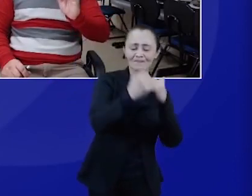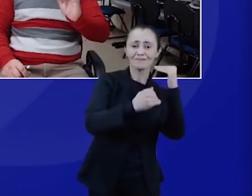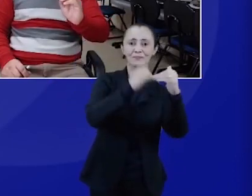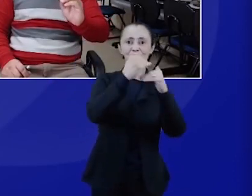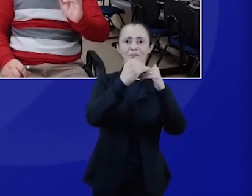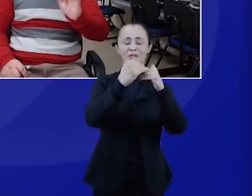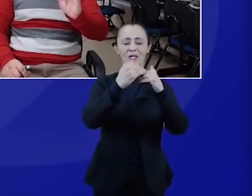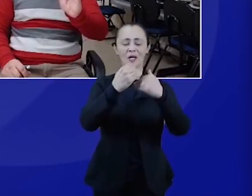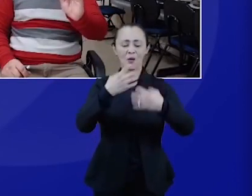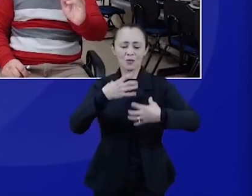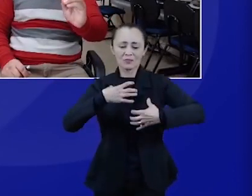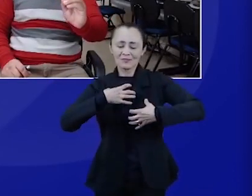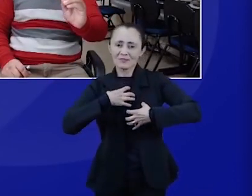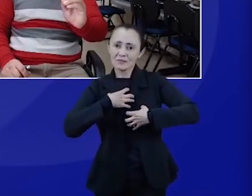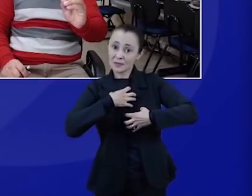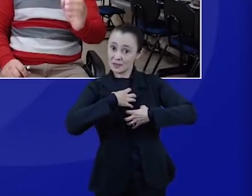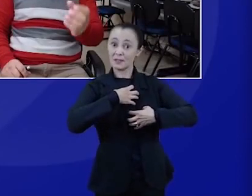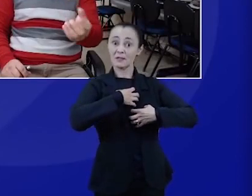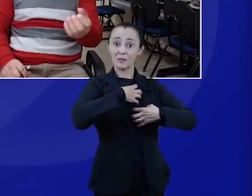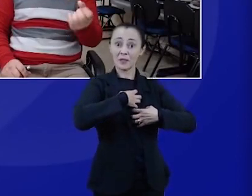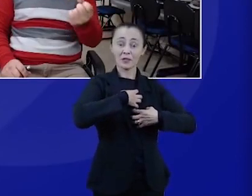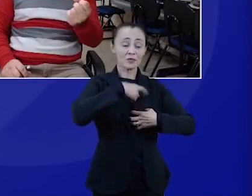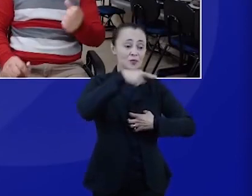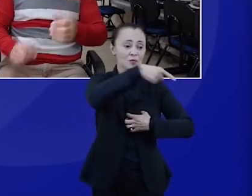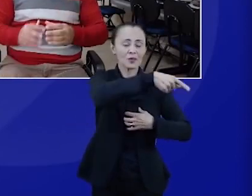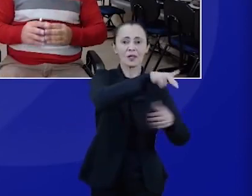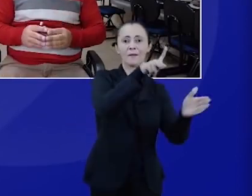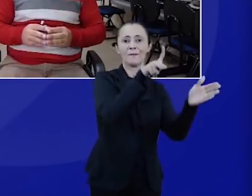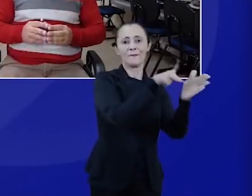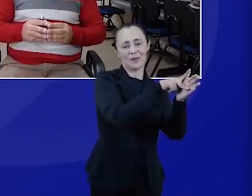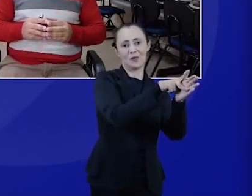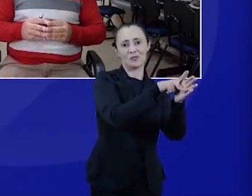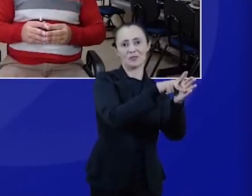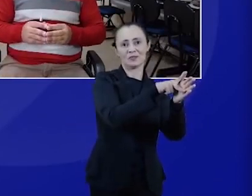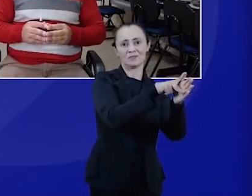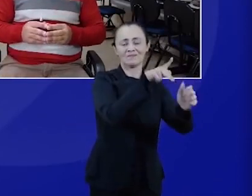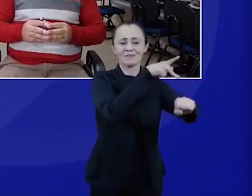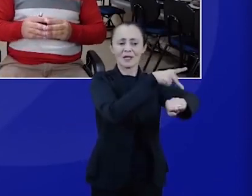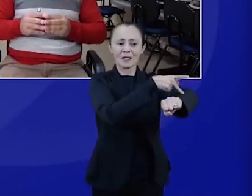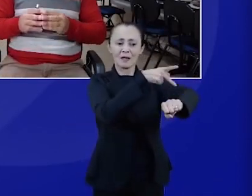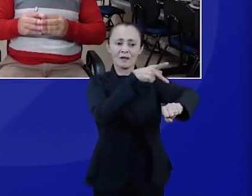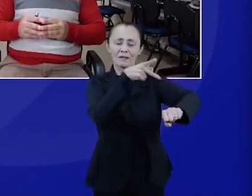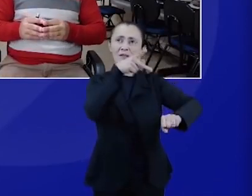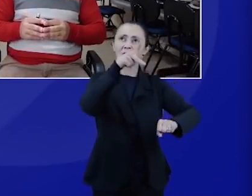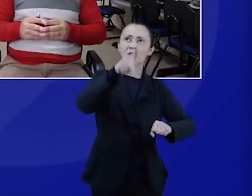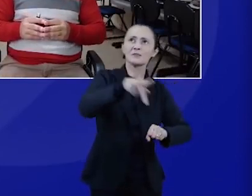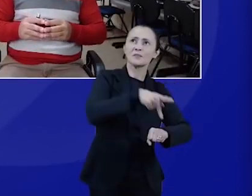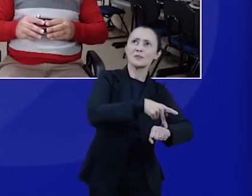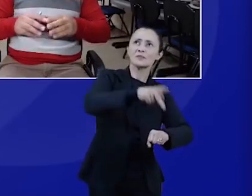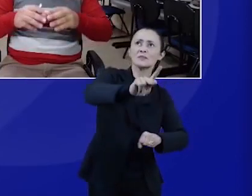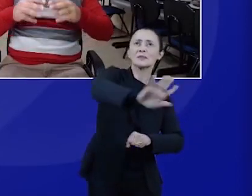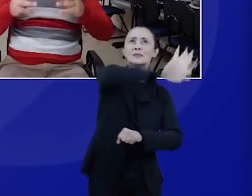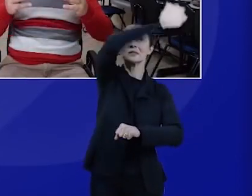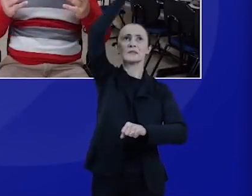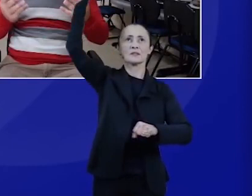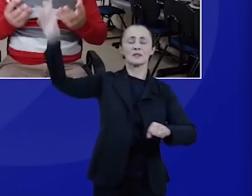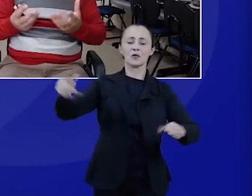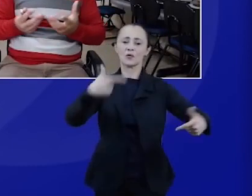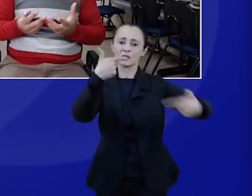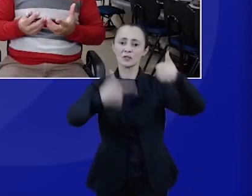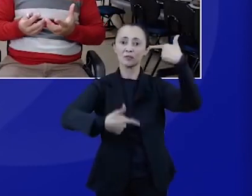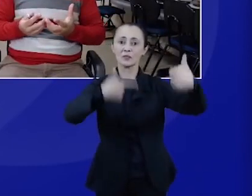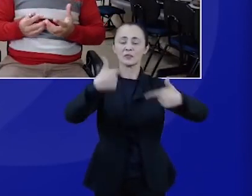de pertença dessas escolas para as políticas nacionais, as diretrizes e toda